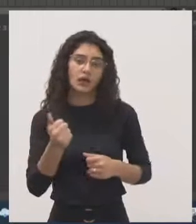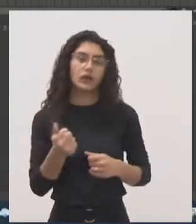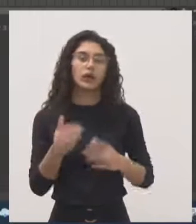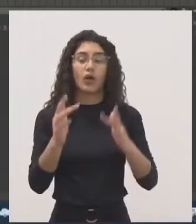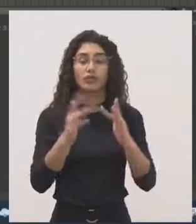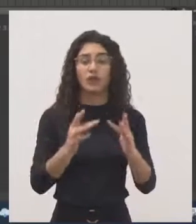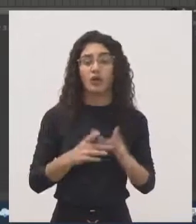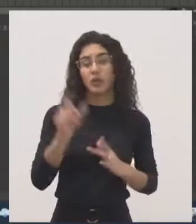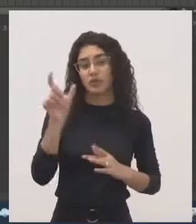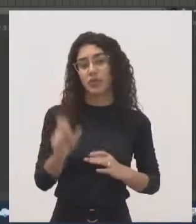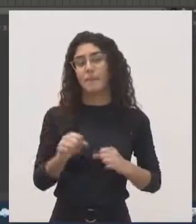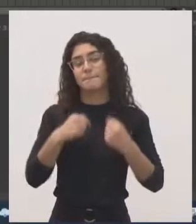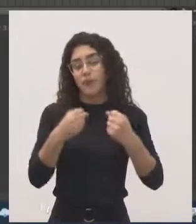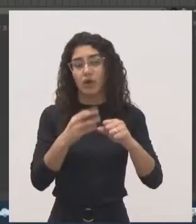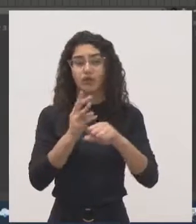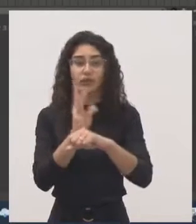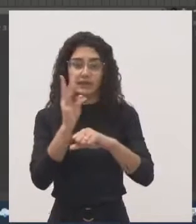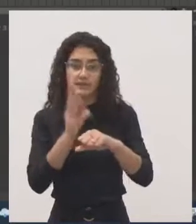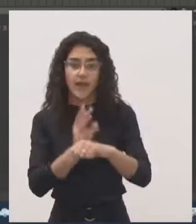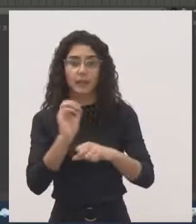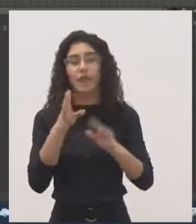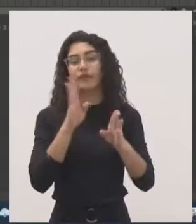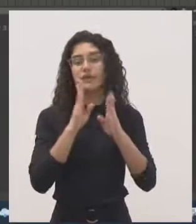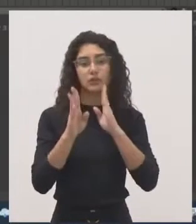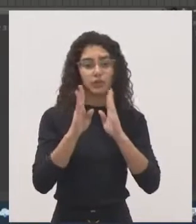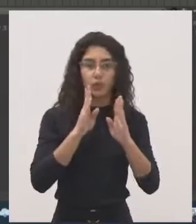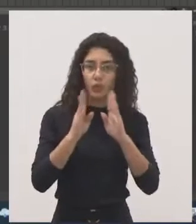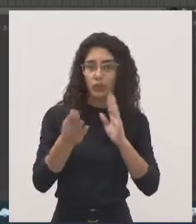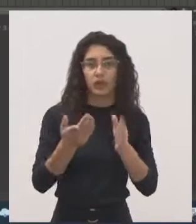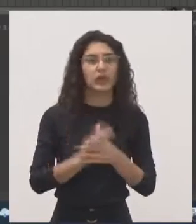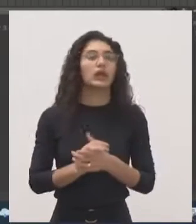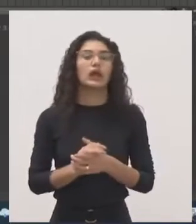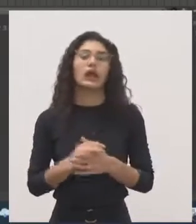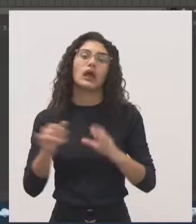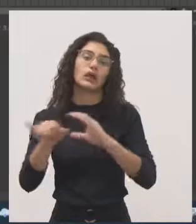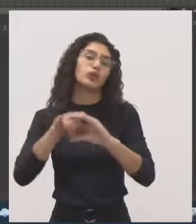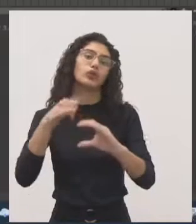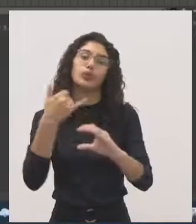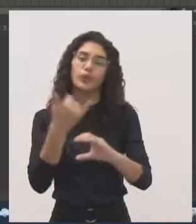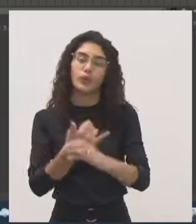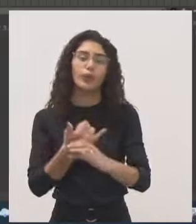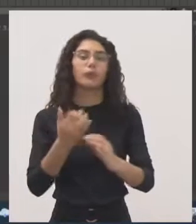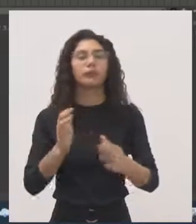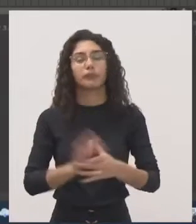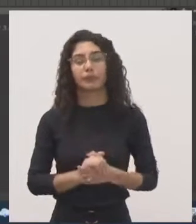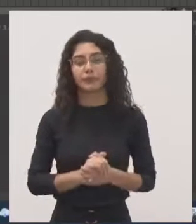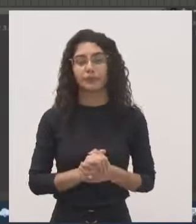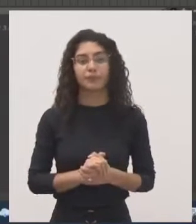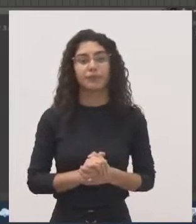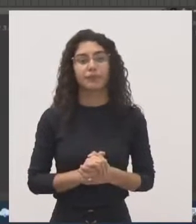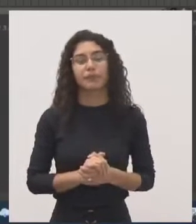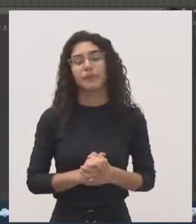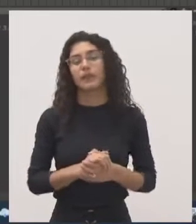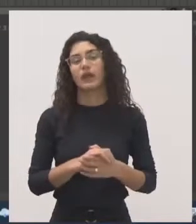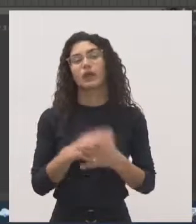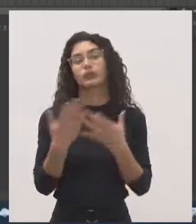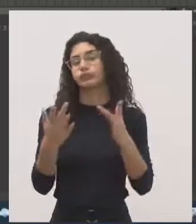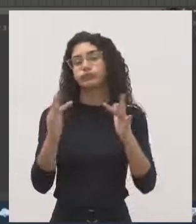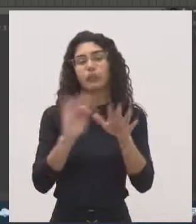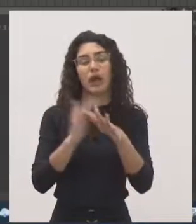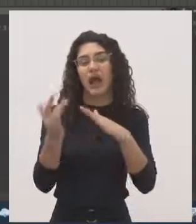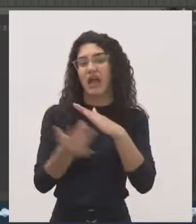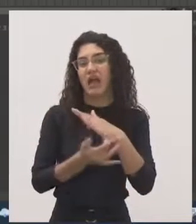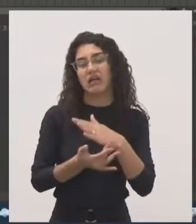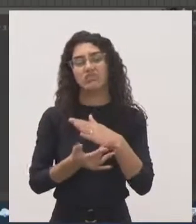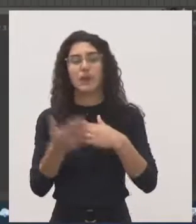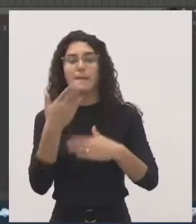com a pessoa. Pode ser pelo WhatsApp, pode ser pelo Facebook, pode ser pelo YouTube, pode ser pelo canal que você achar melhor, tá